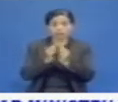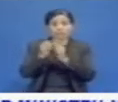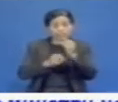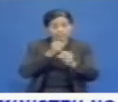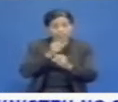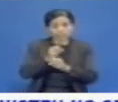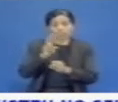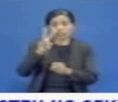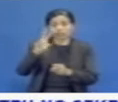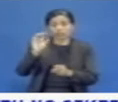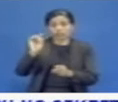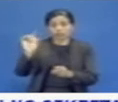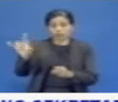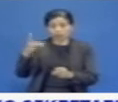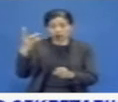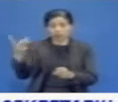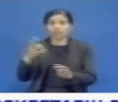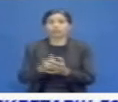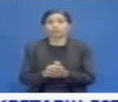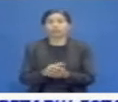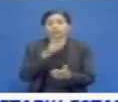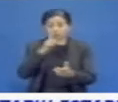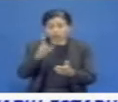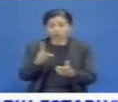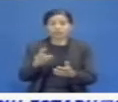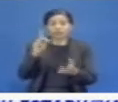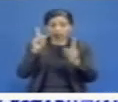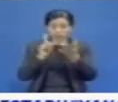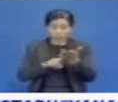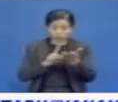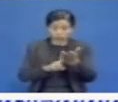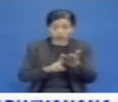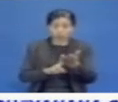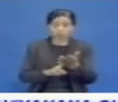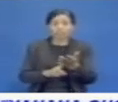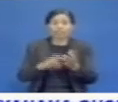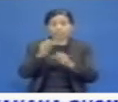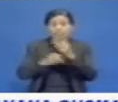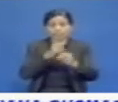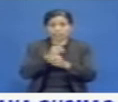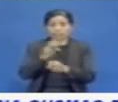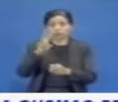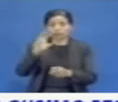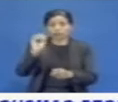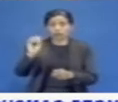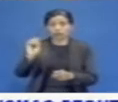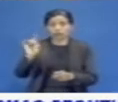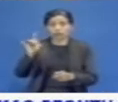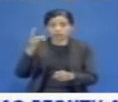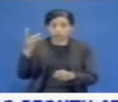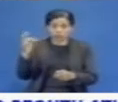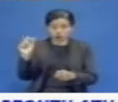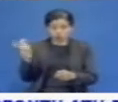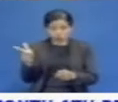debate orçamento Zeral Estado Tinan Rihun Rua Ruanulu. Nebe halau e fulan outubro Tinan Rihun Rua Sanuresin Sia. Maibe